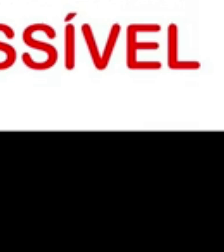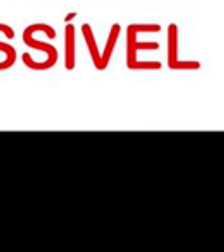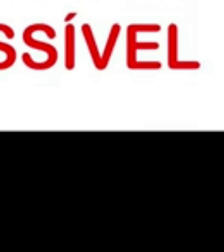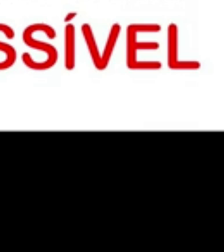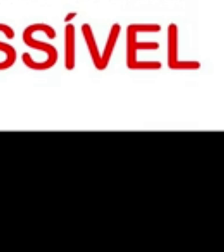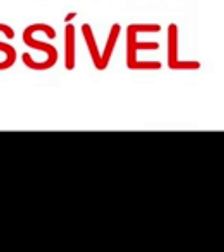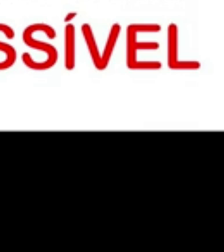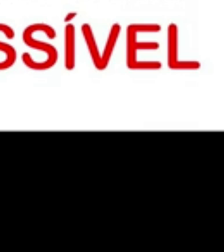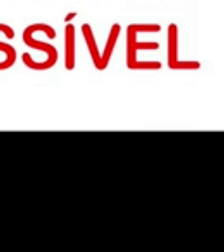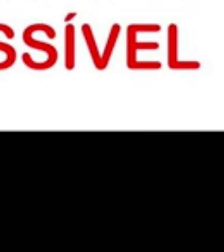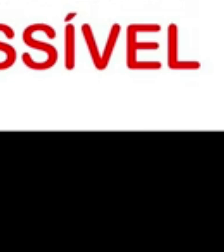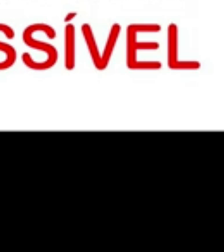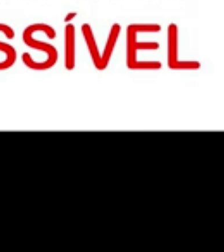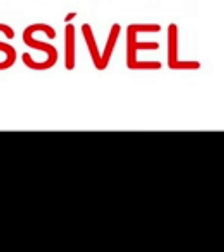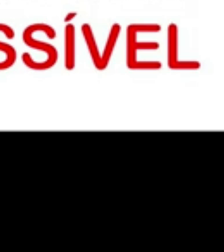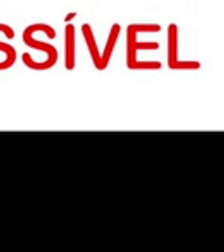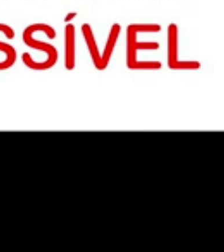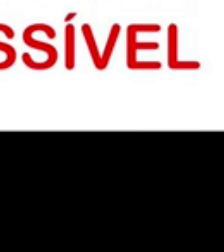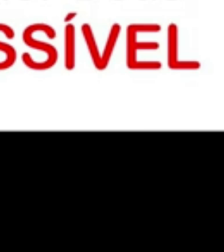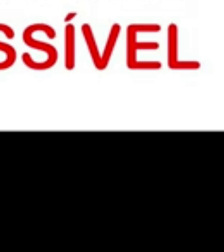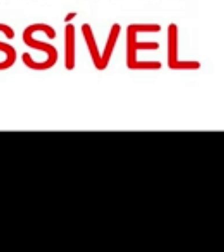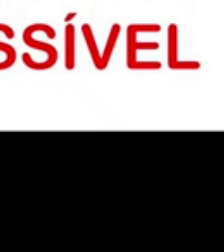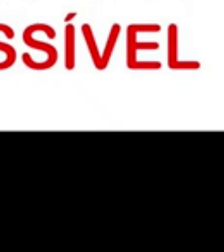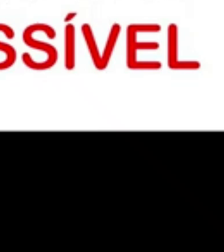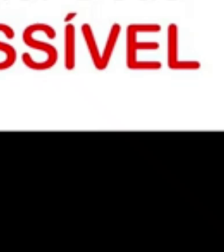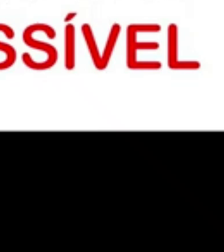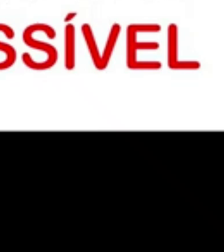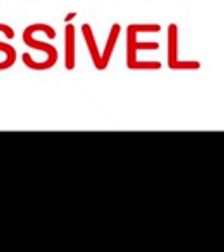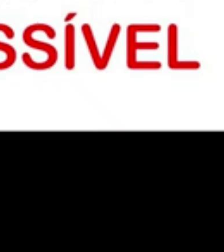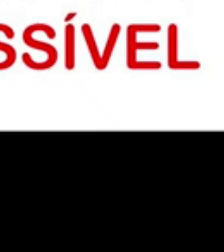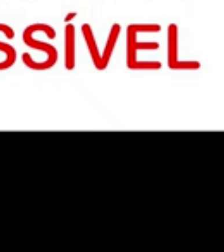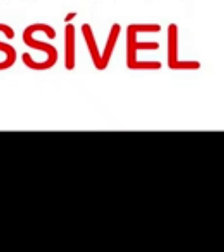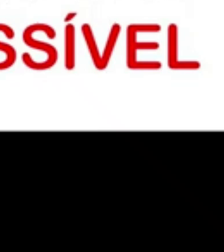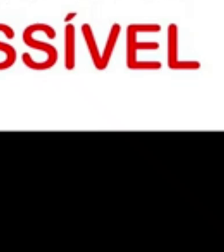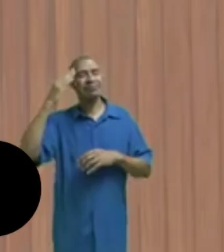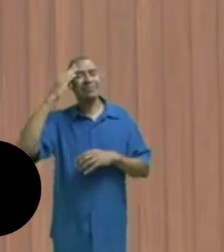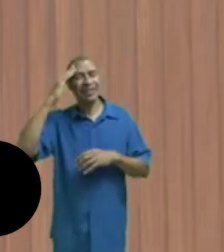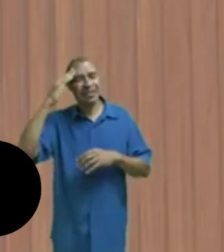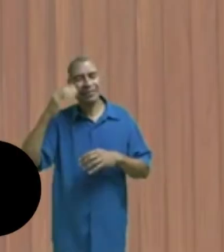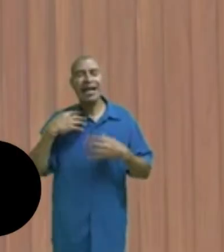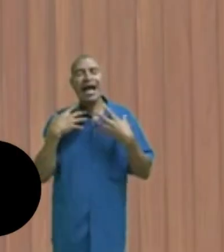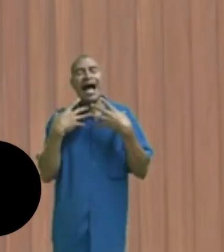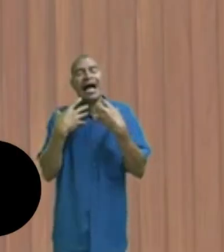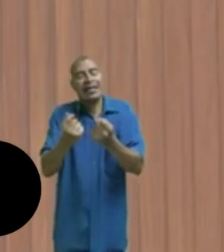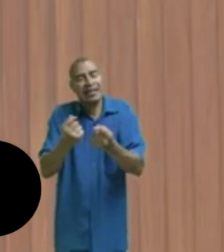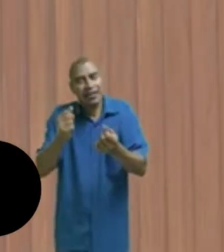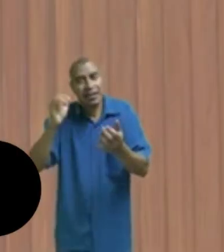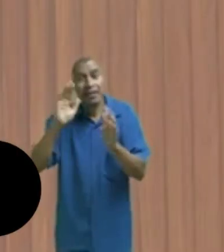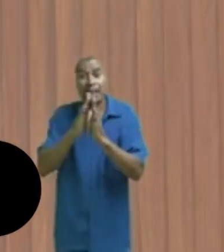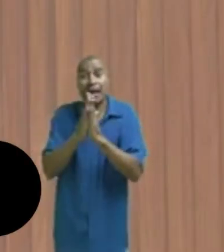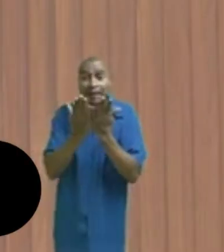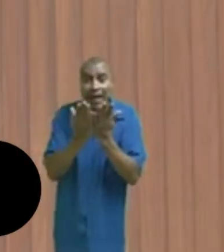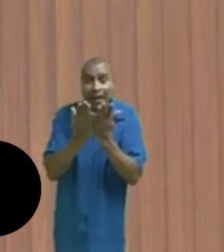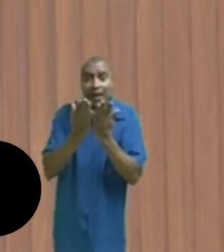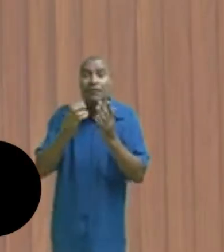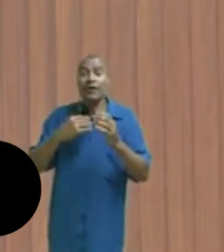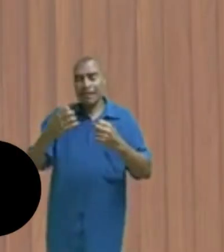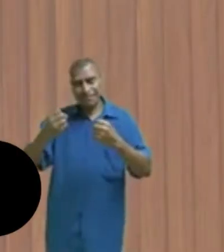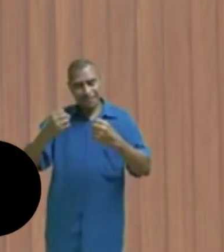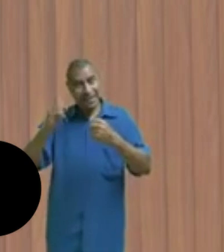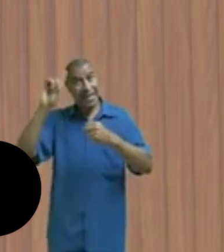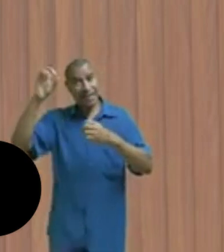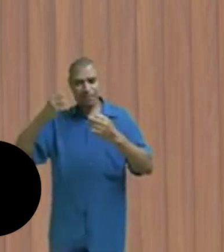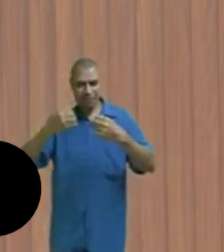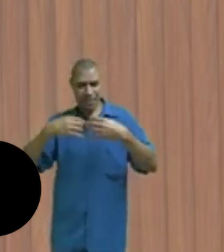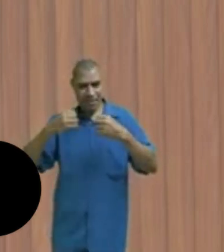Muitas vezes, os cristãos, nós que recebemos de Deus o chamado para ensinar sobre Ele, para